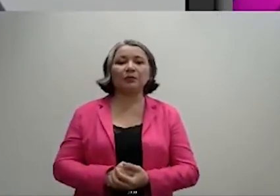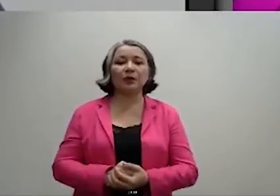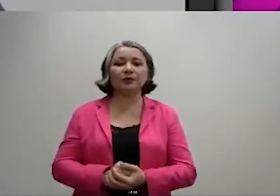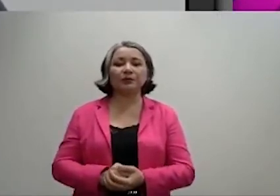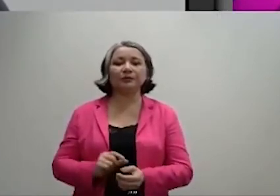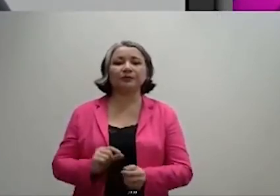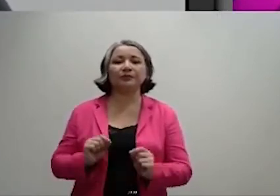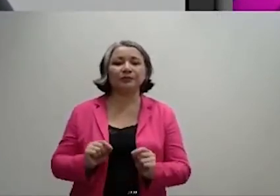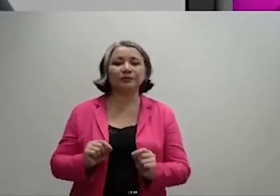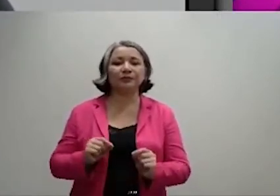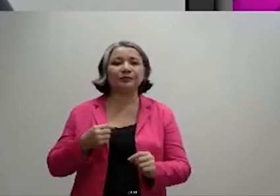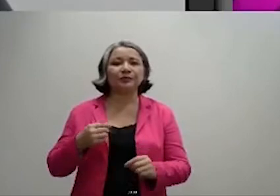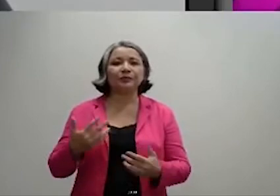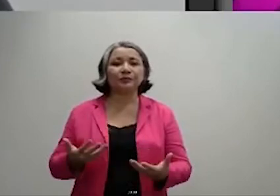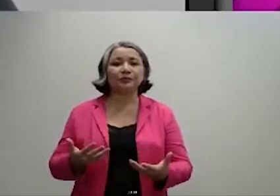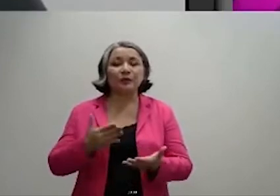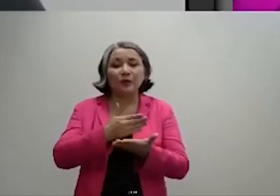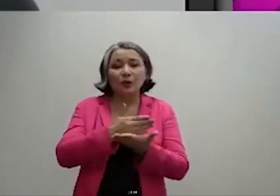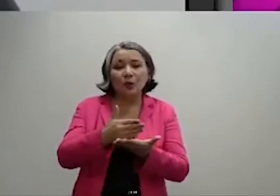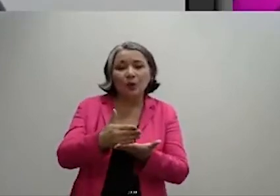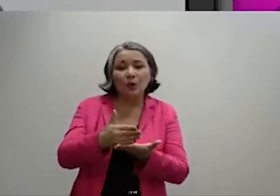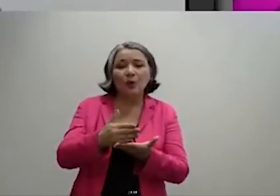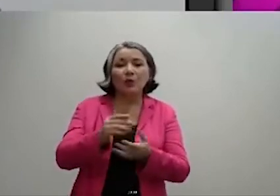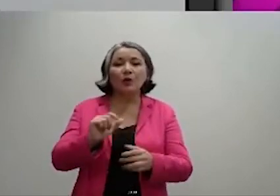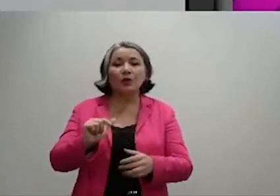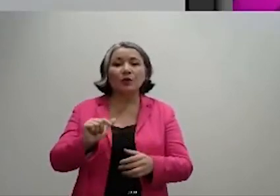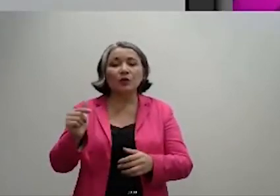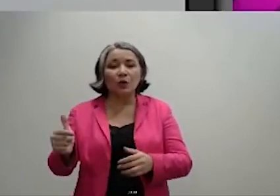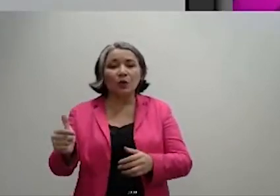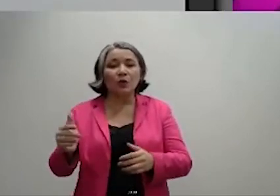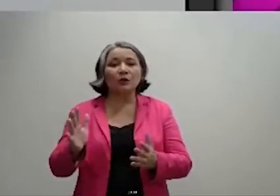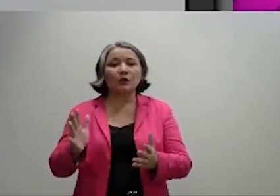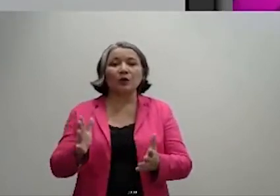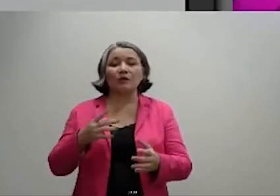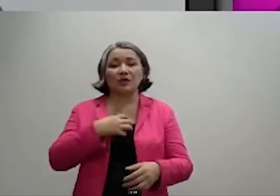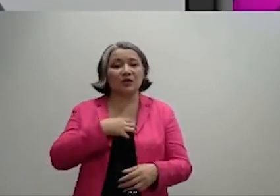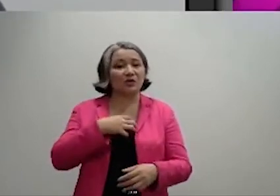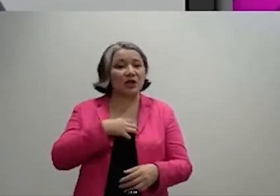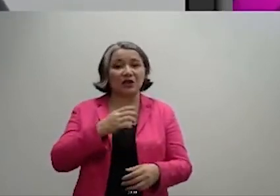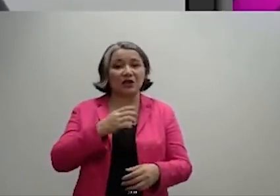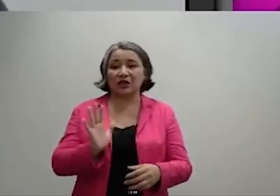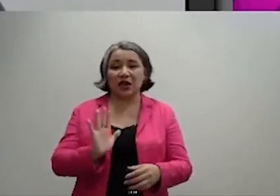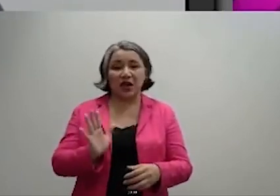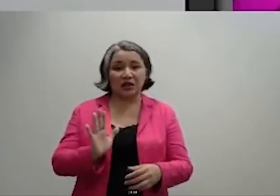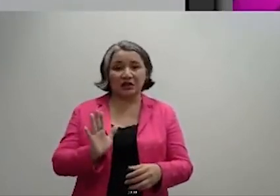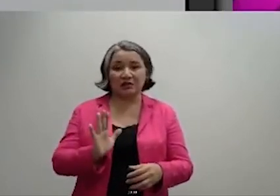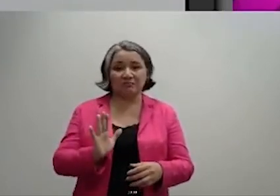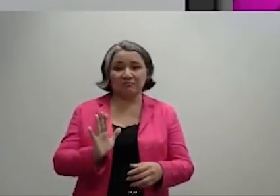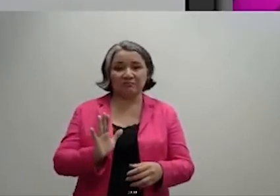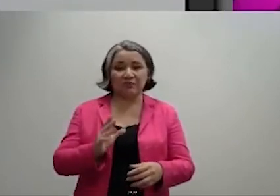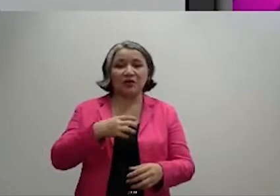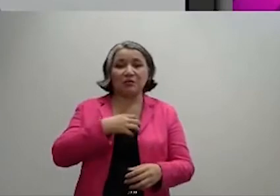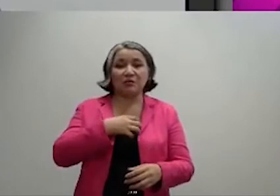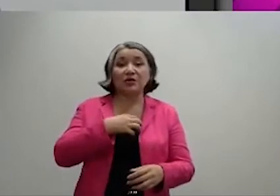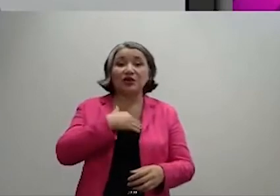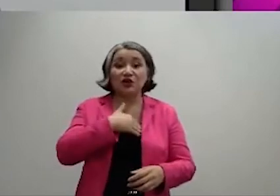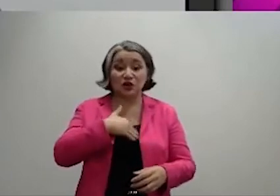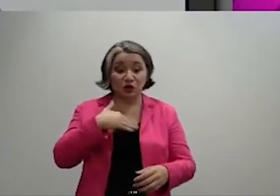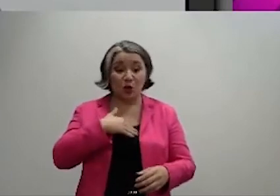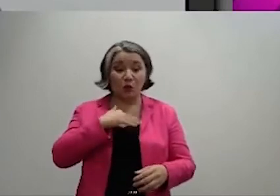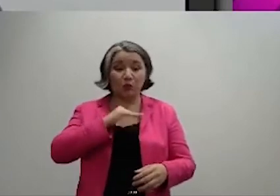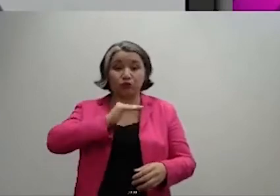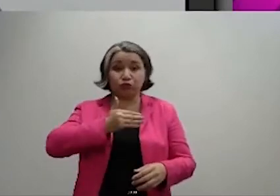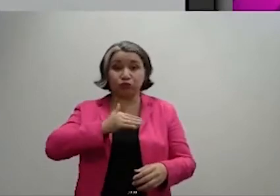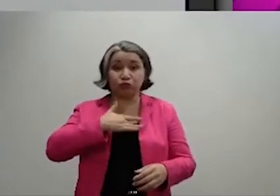de mama não dói o início delícia de uso ou seja você não sente nada na maioria das vezes você pode sentir módulo Você pode